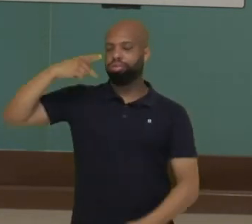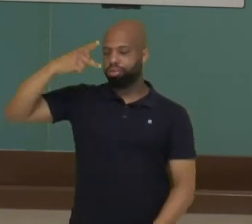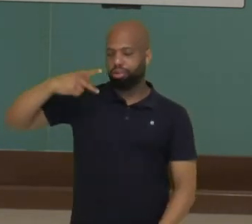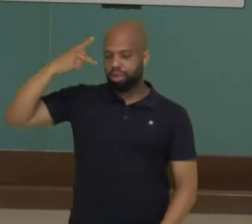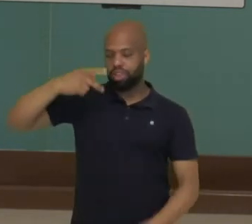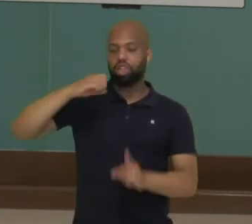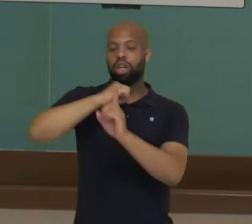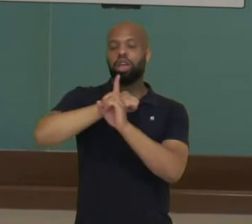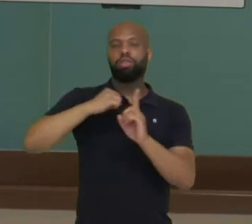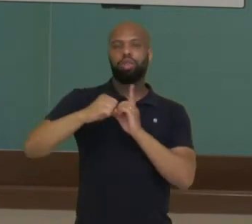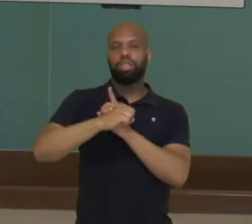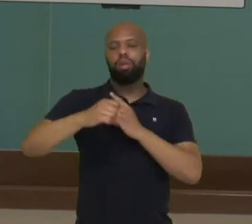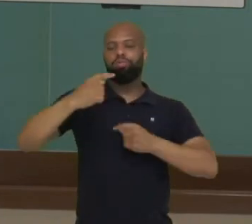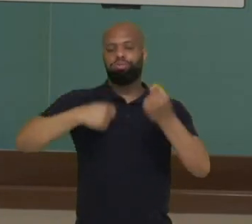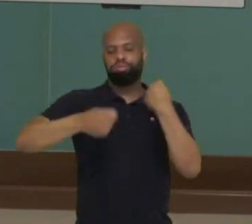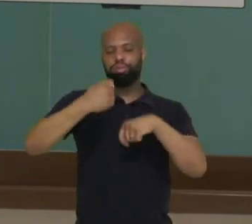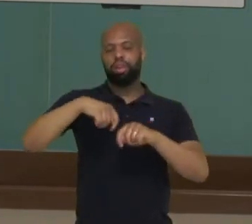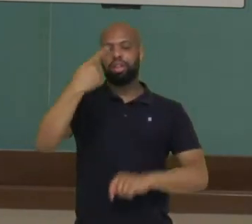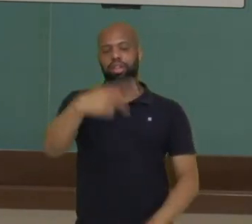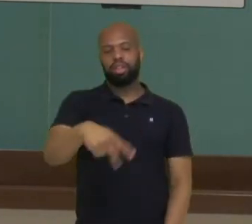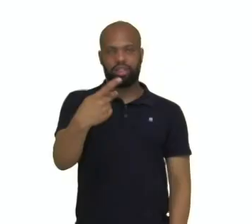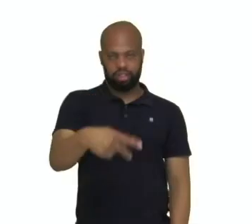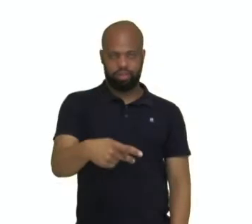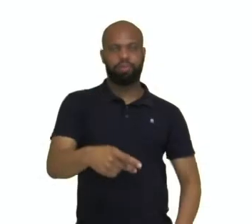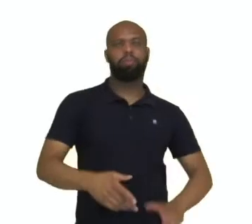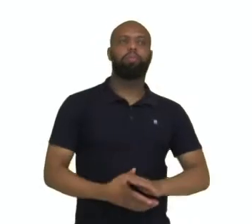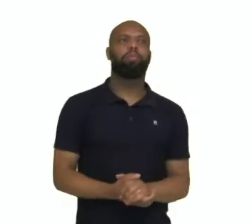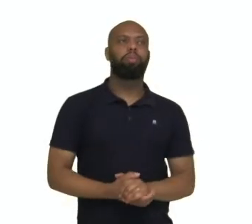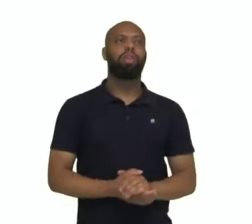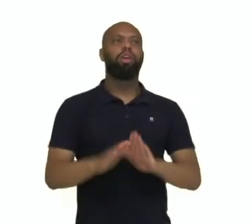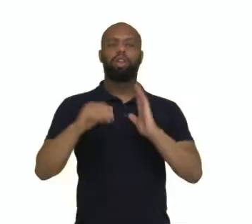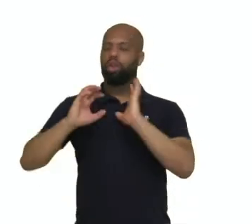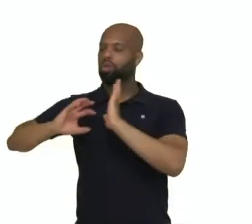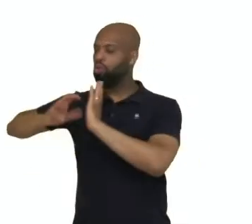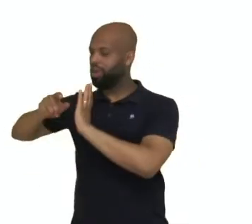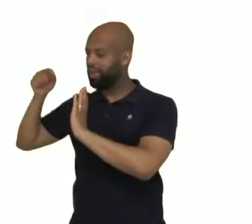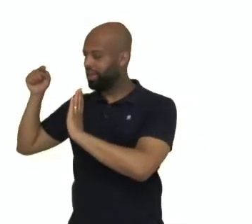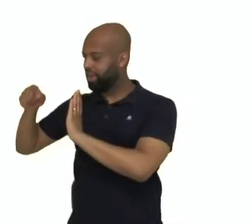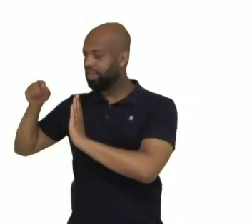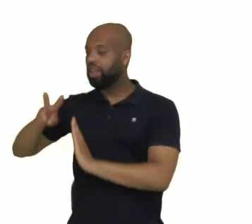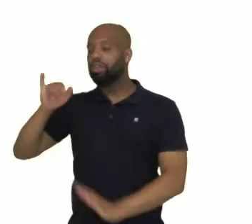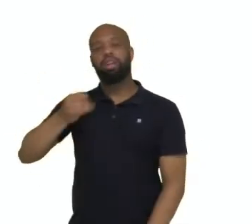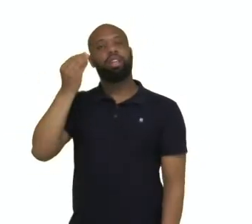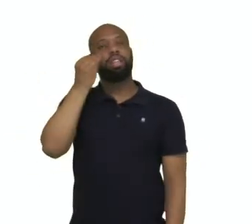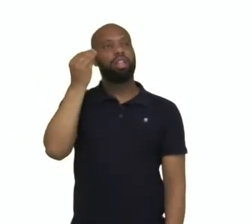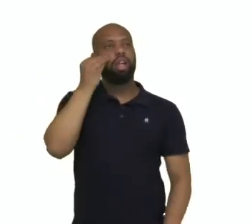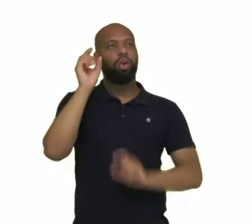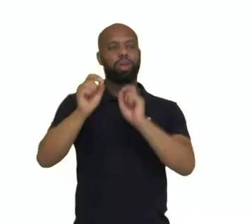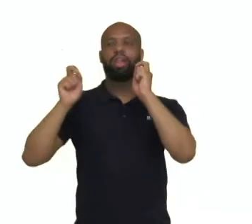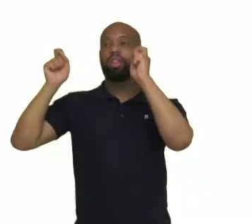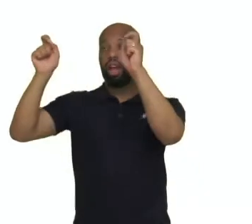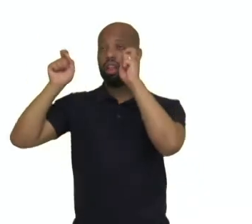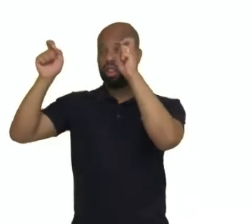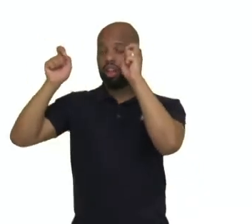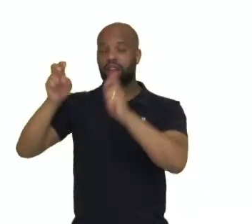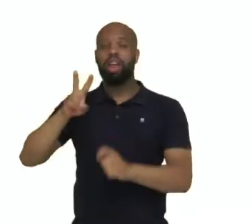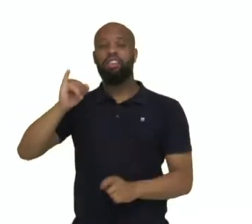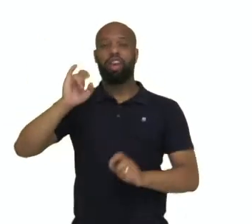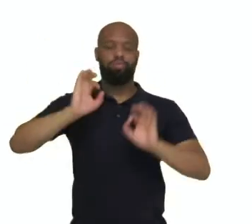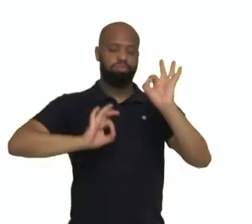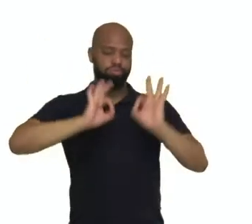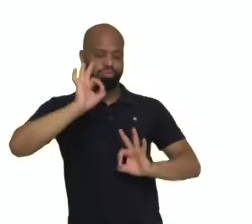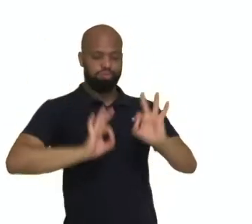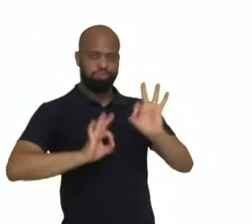econômicas aqui do Brasil. E olha só, são esses liberais que vão então tentar uma campanha, vão organizar